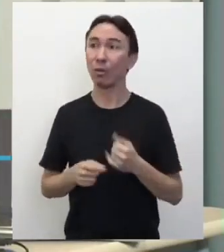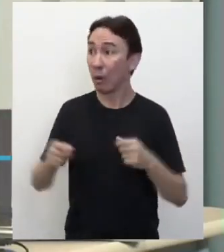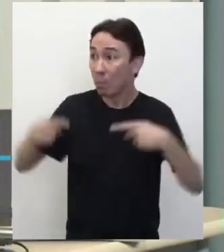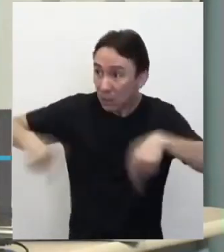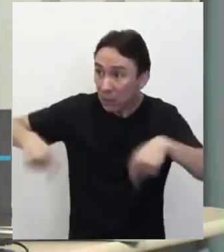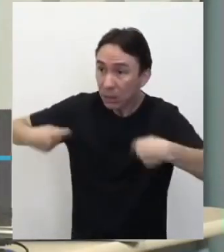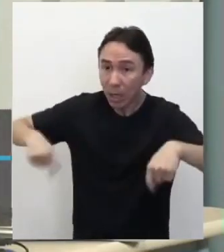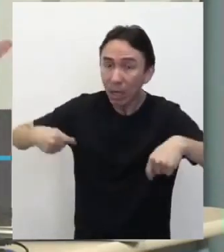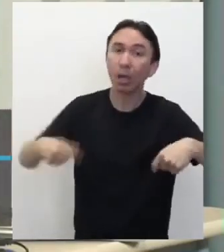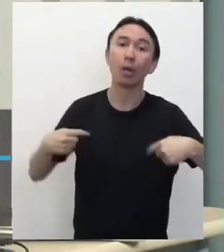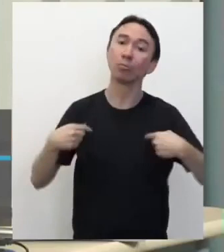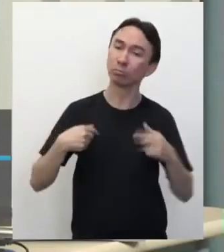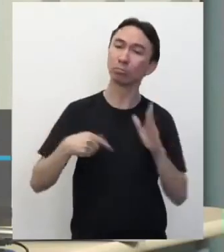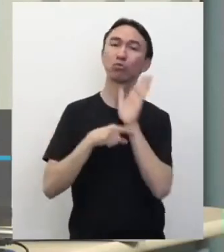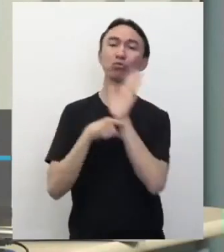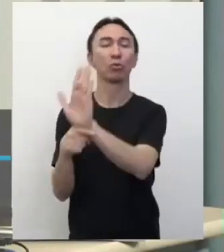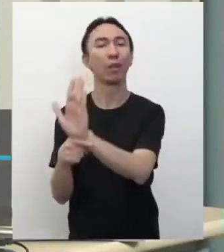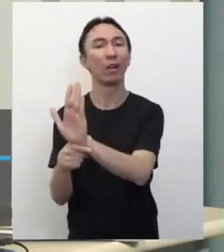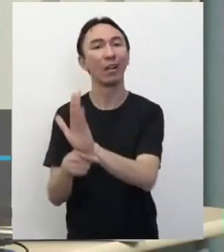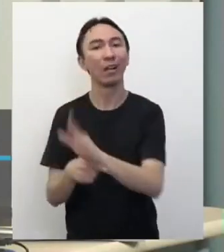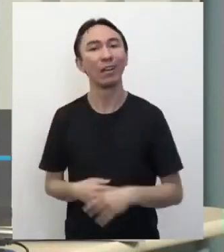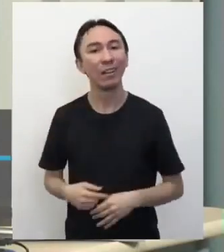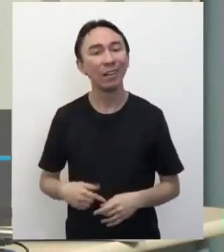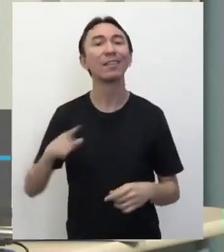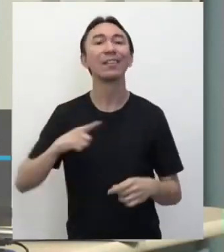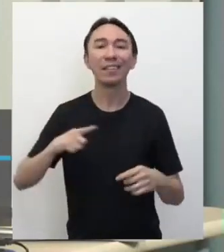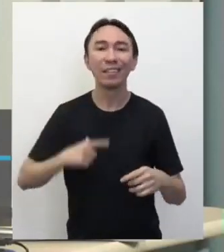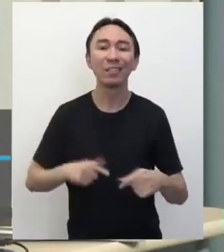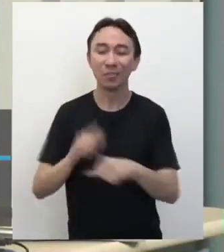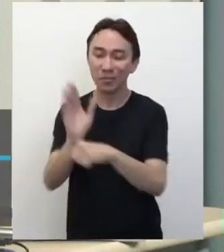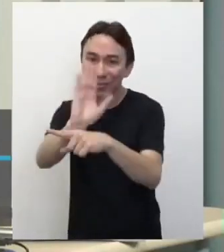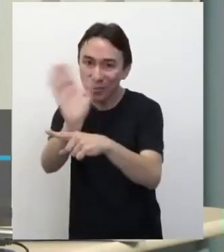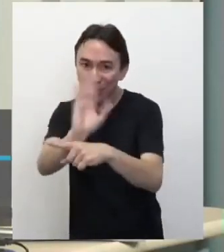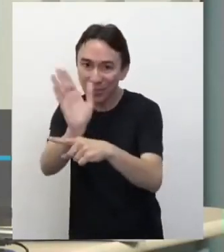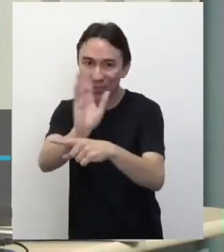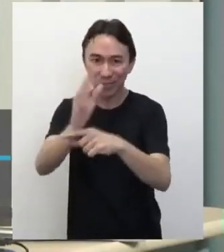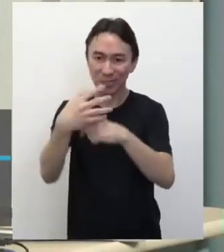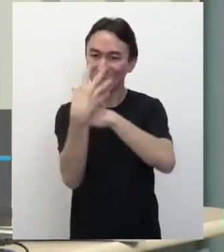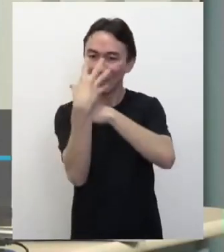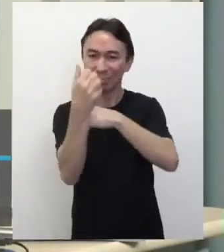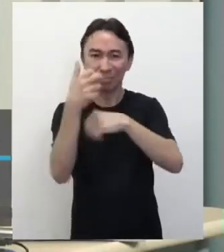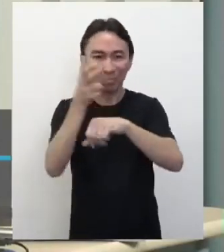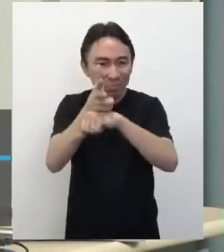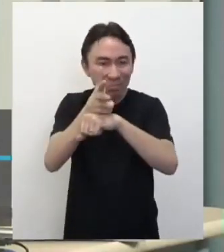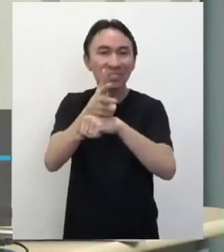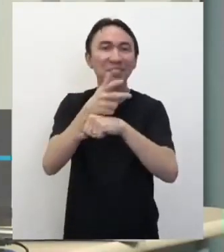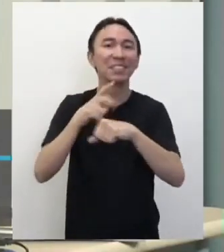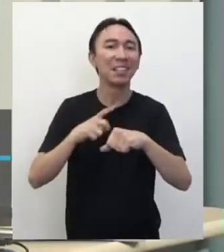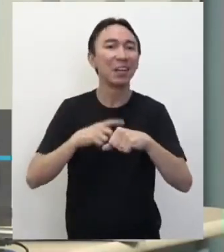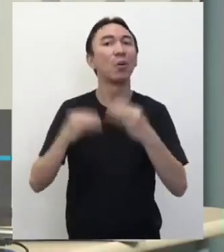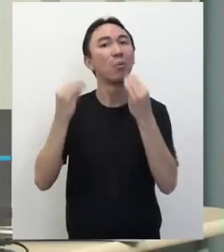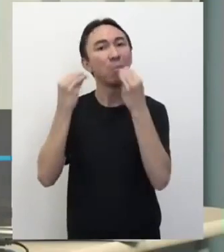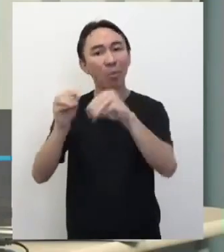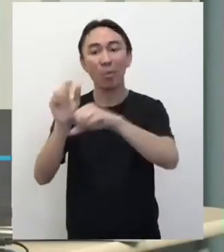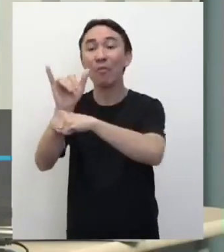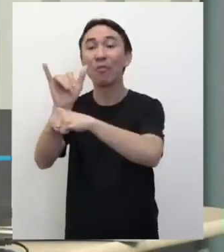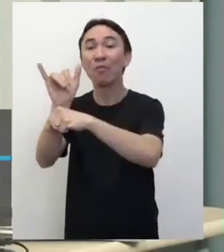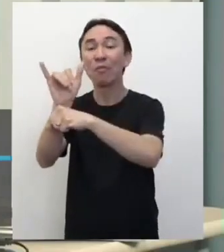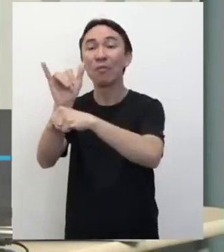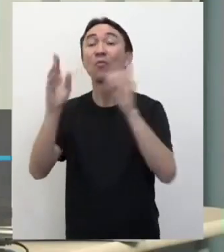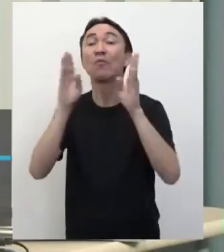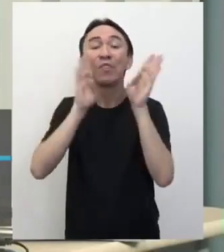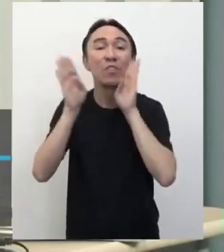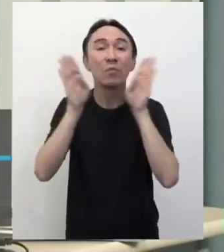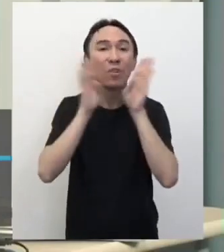série tem um aluninho contando lá, coisa mais linda, tá lá no Facebook deles, gente. Depois segue lá a escola se vocês quiserem ver. A Ana